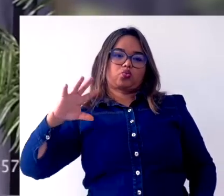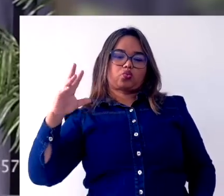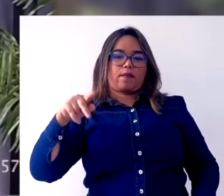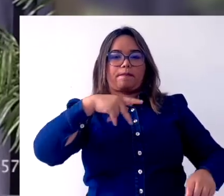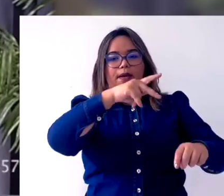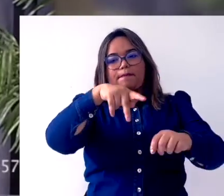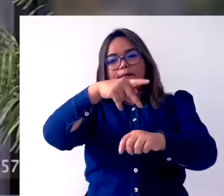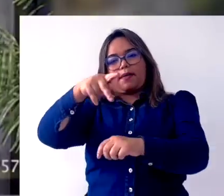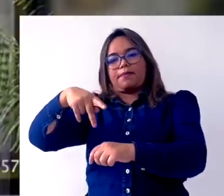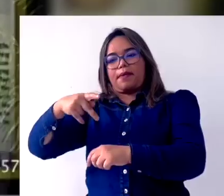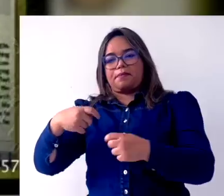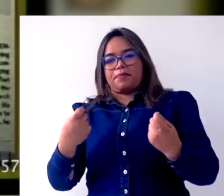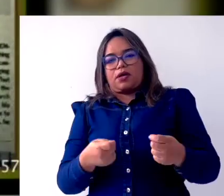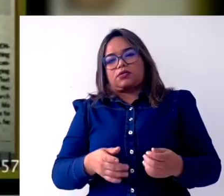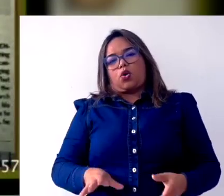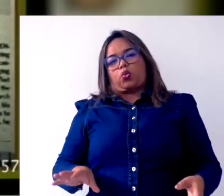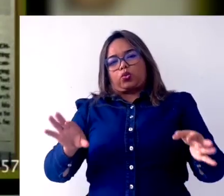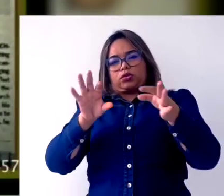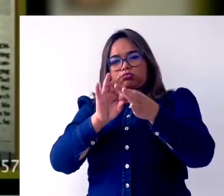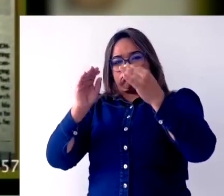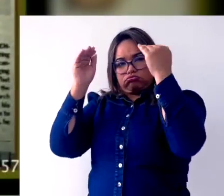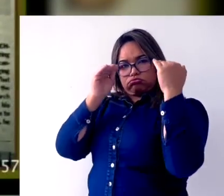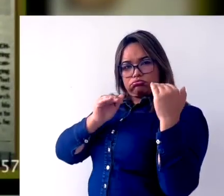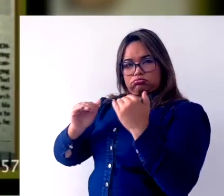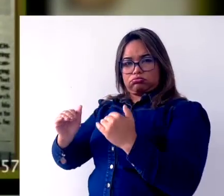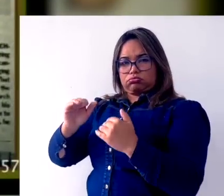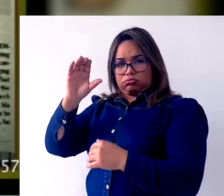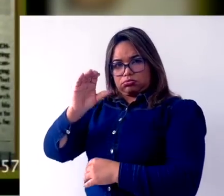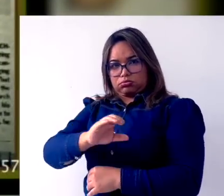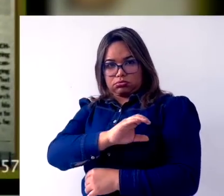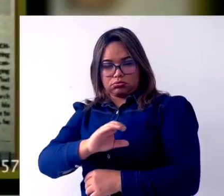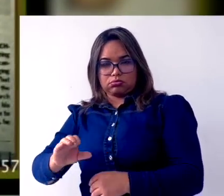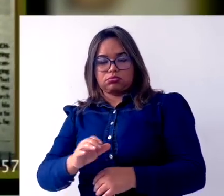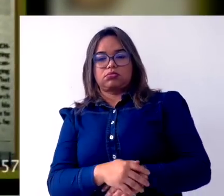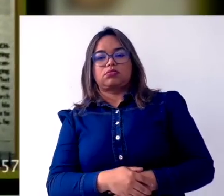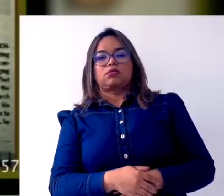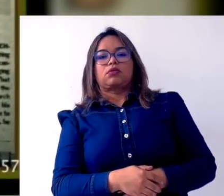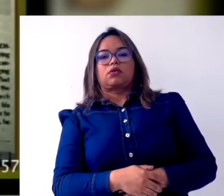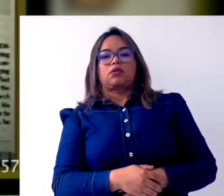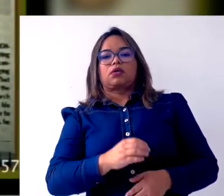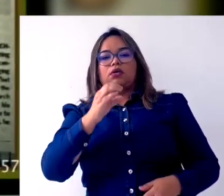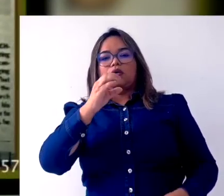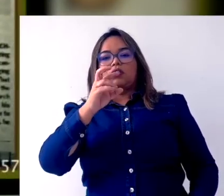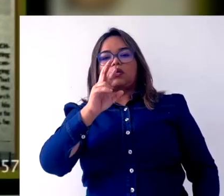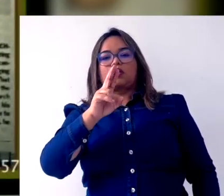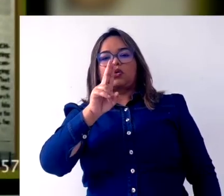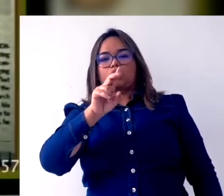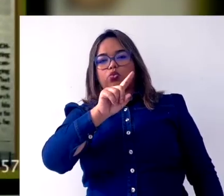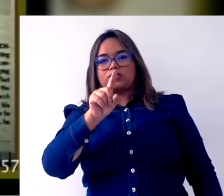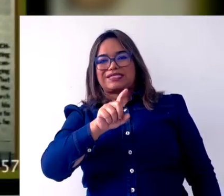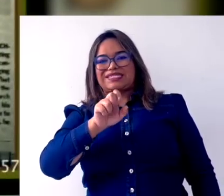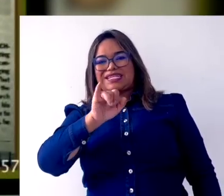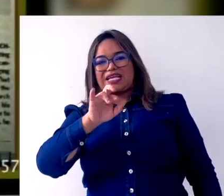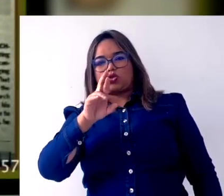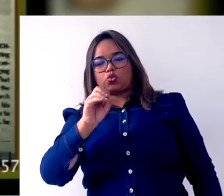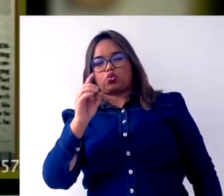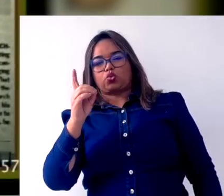se juntar para se sujeitar a esse sistema. O Cruzeiro do Sul, em 1995, ele disse: